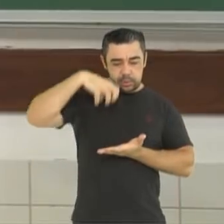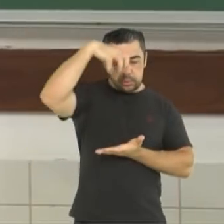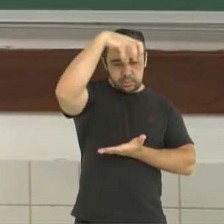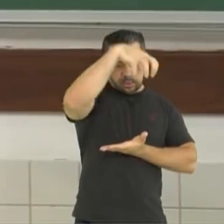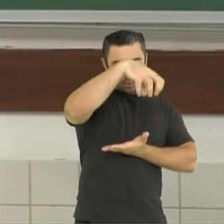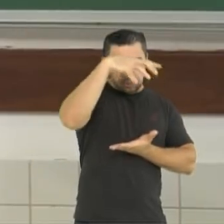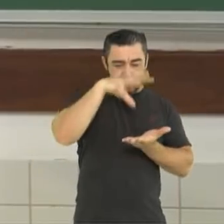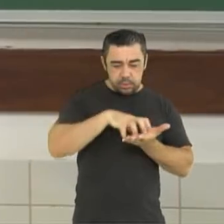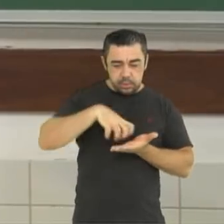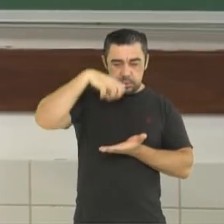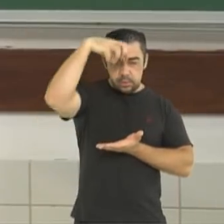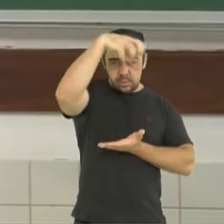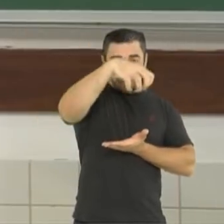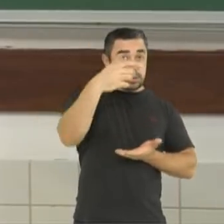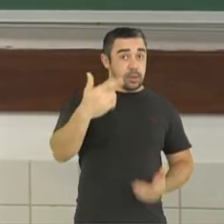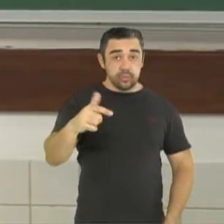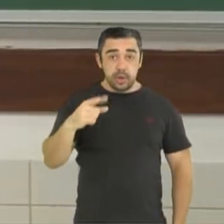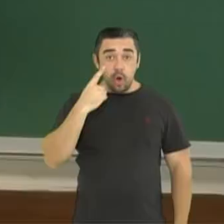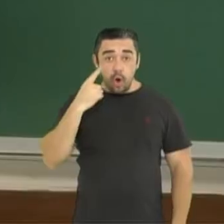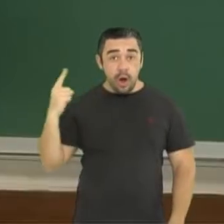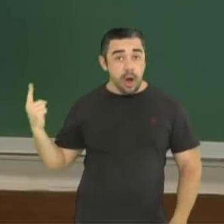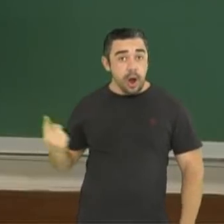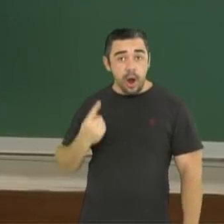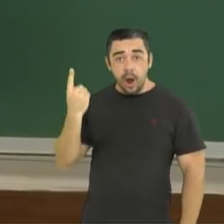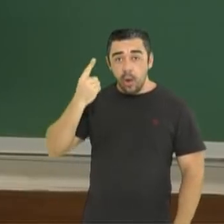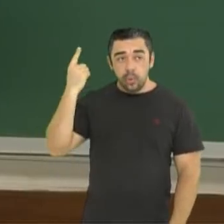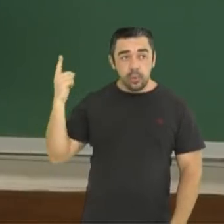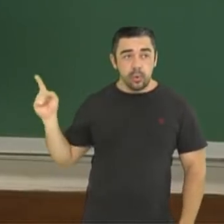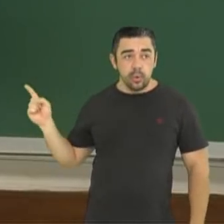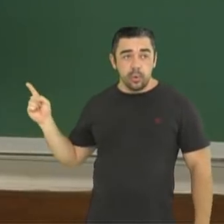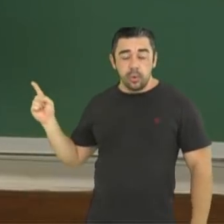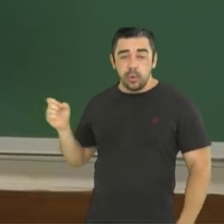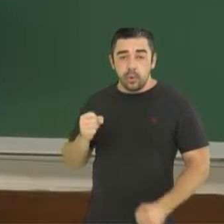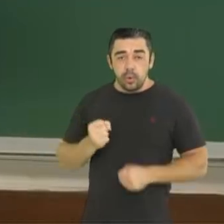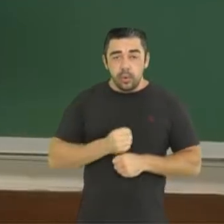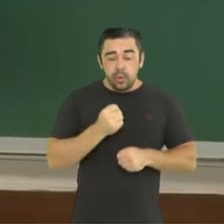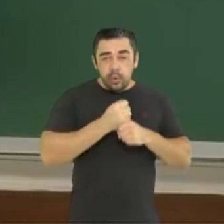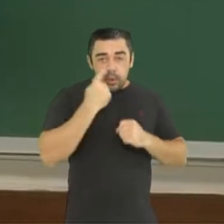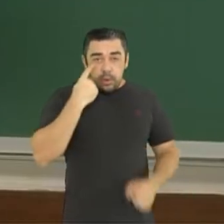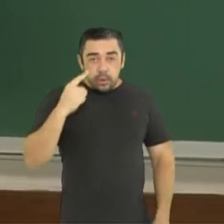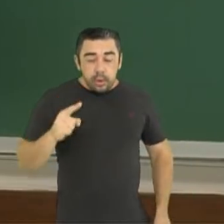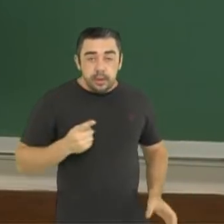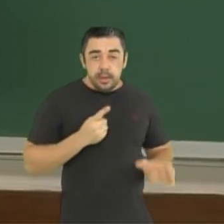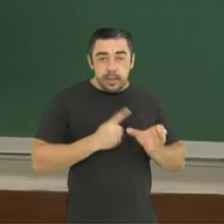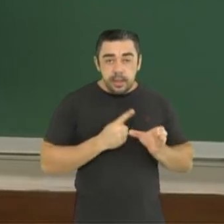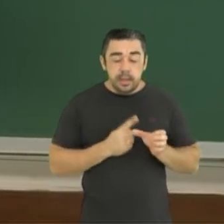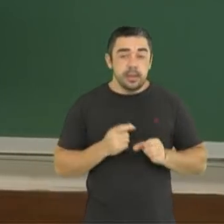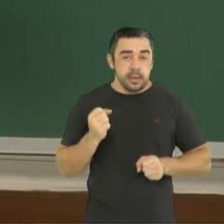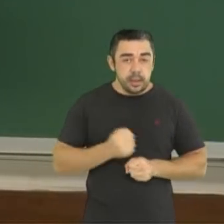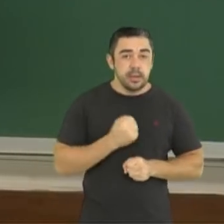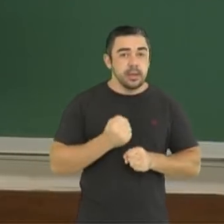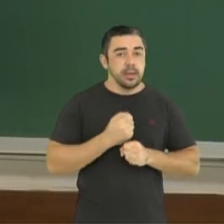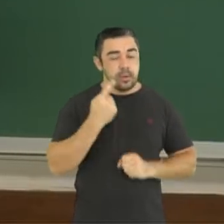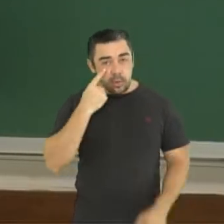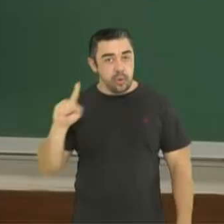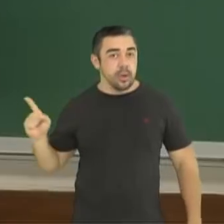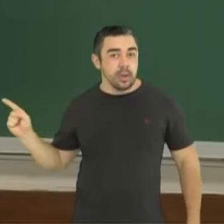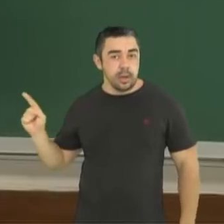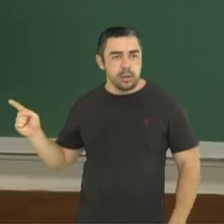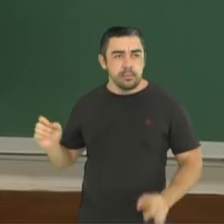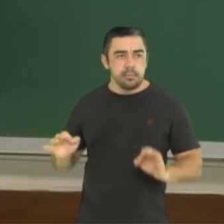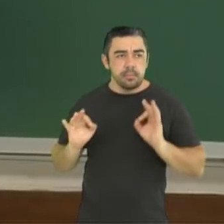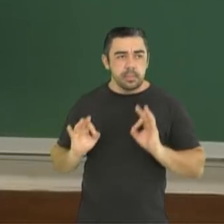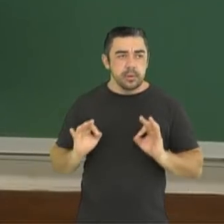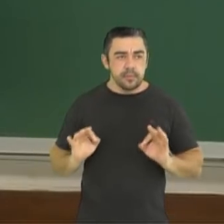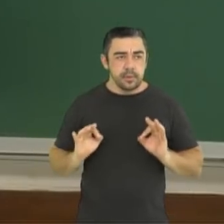para as nossas construções. Olha o tamanho dessa construção, olha o tamanho das cidades que eles construíram e olhe a